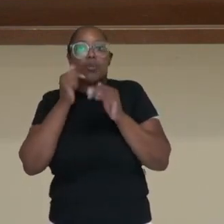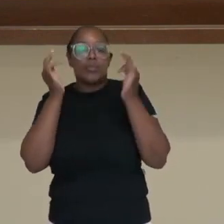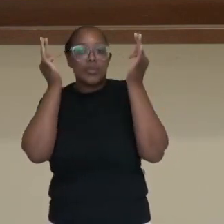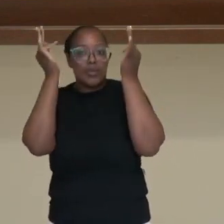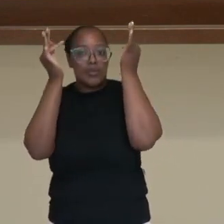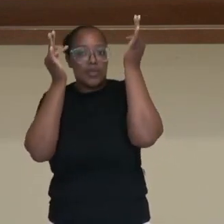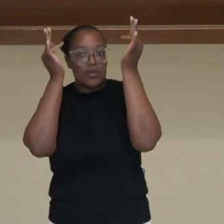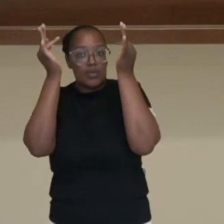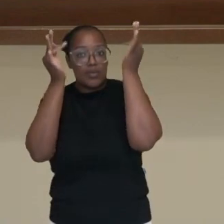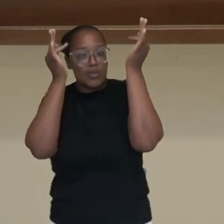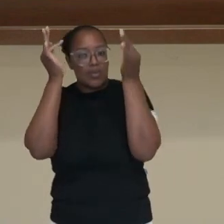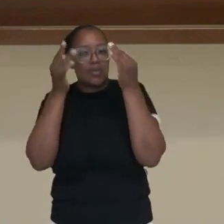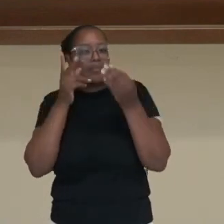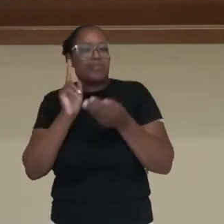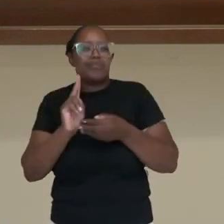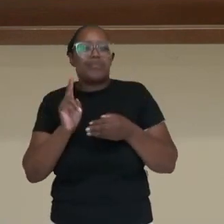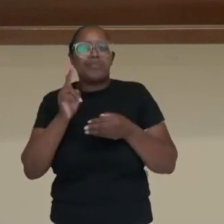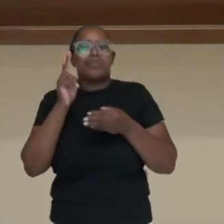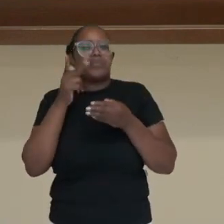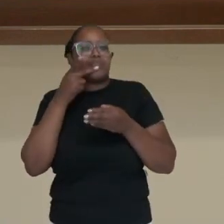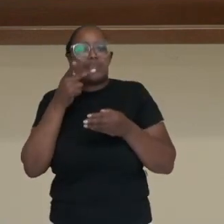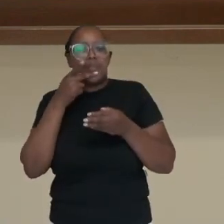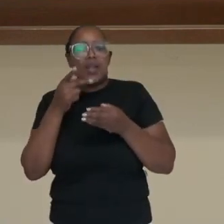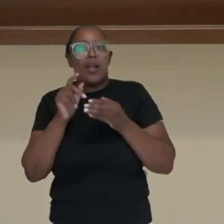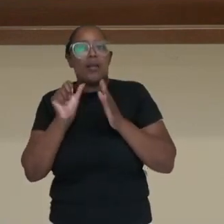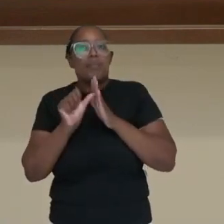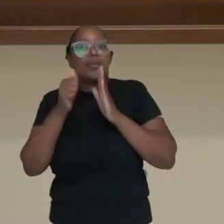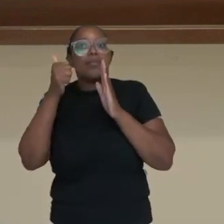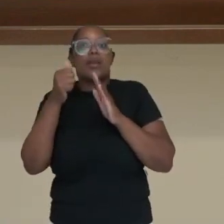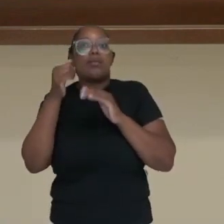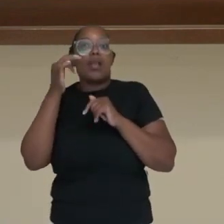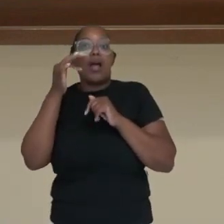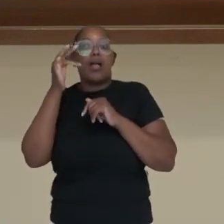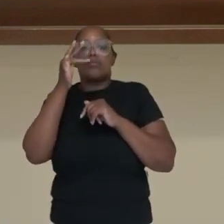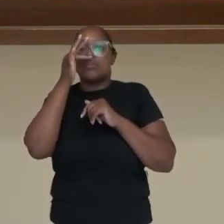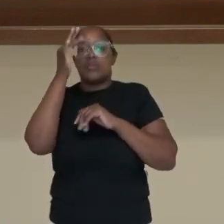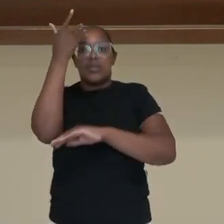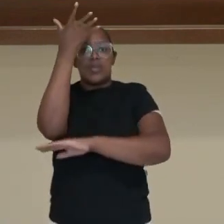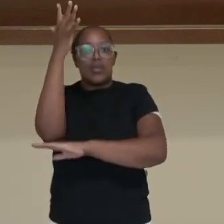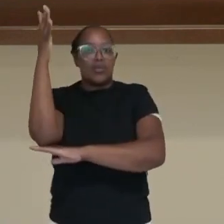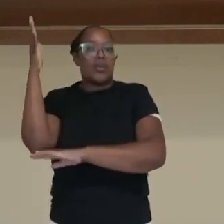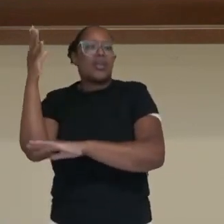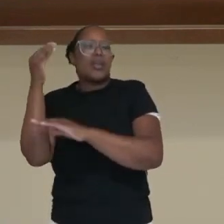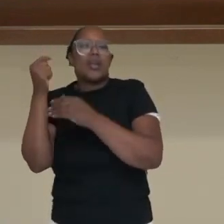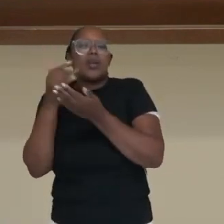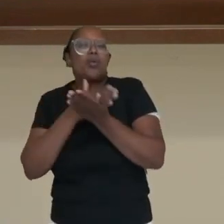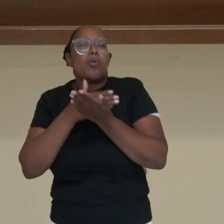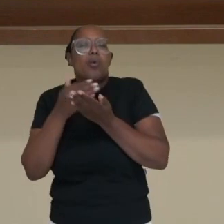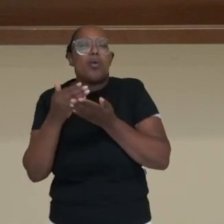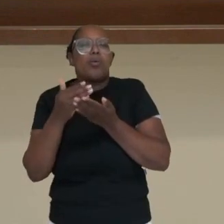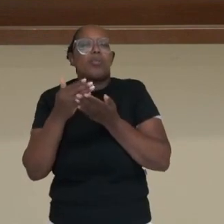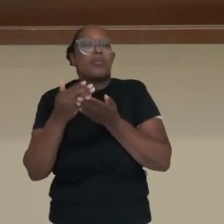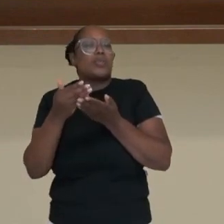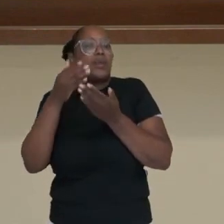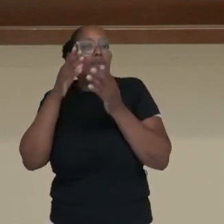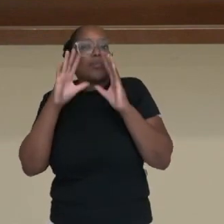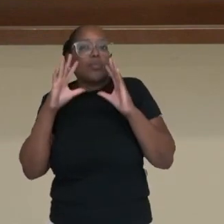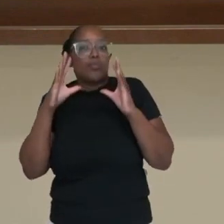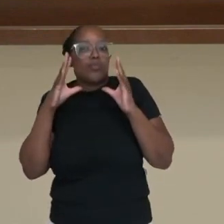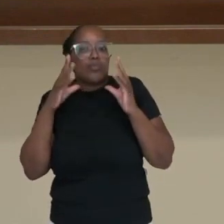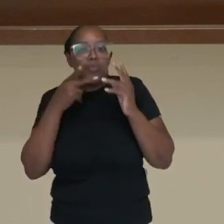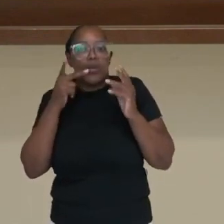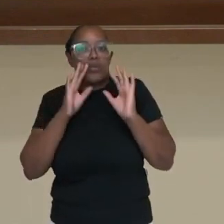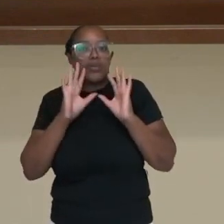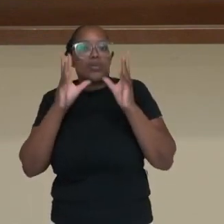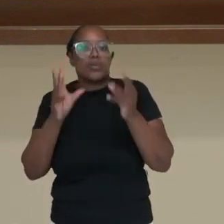pré-socráticos, eles vão falar sobre a natureza. O que são os fenômenos? A partir de Sócrates, Platão e Aristóteles, a gente vê